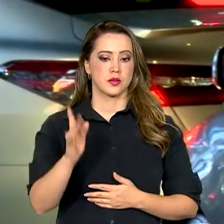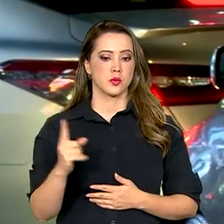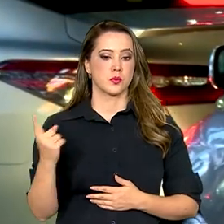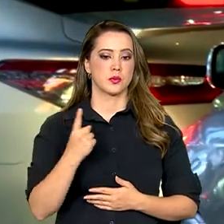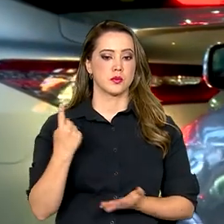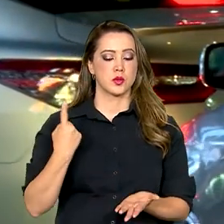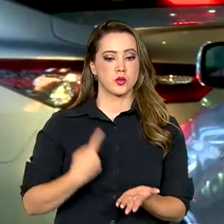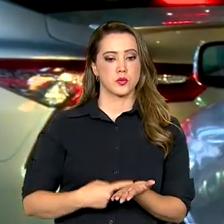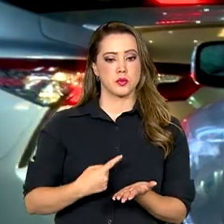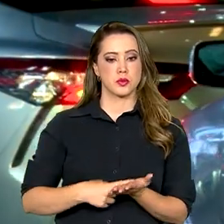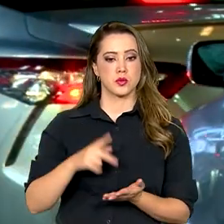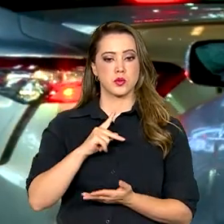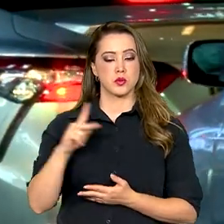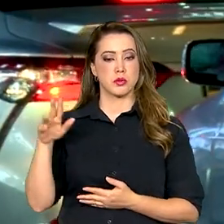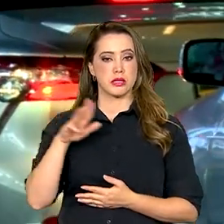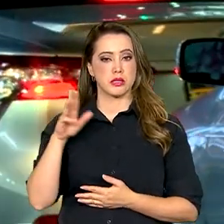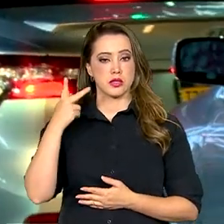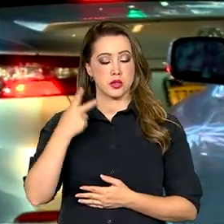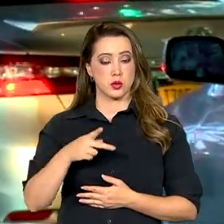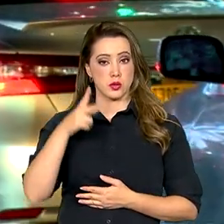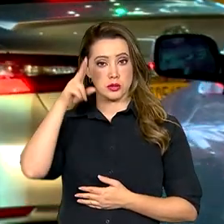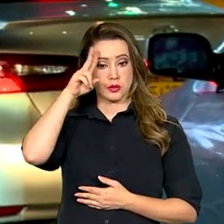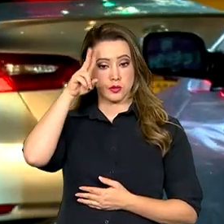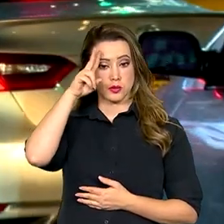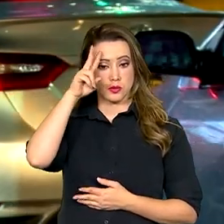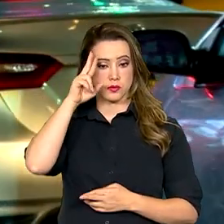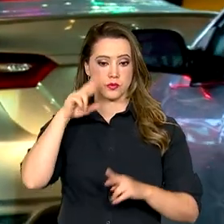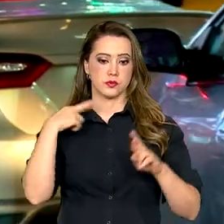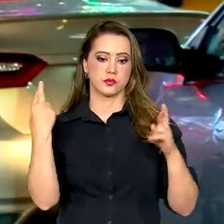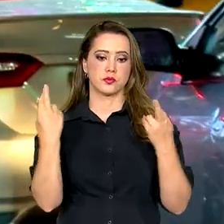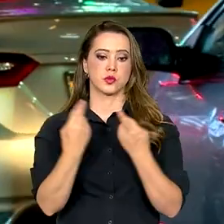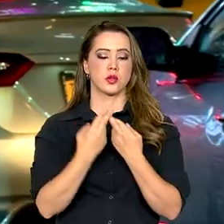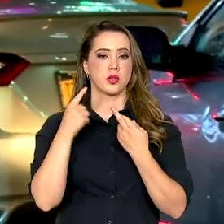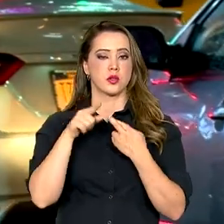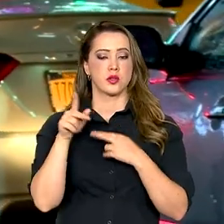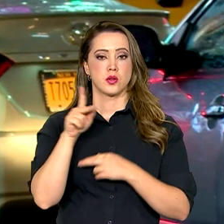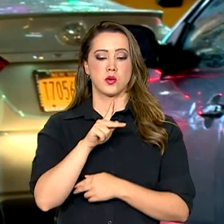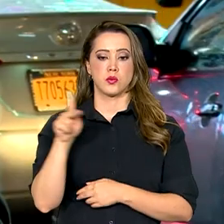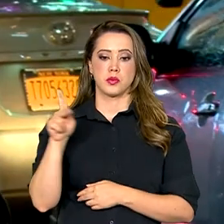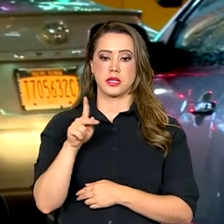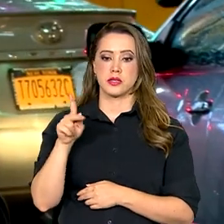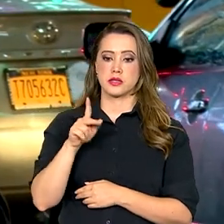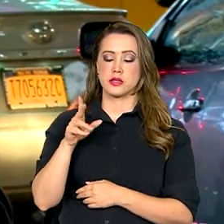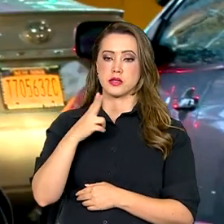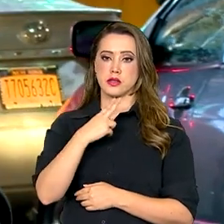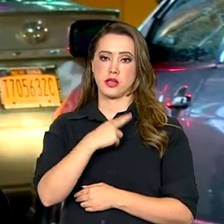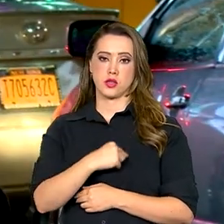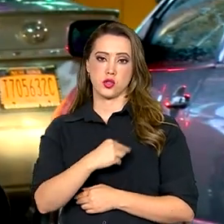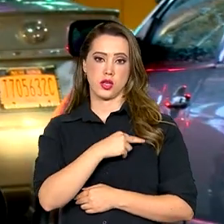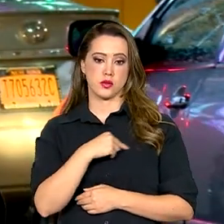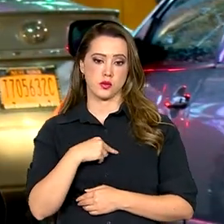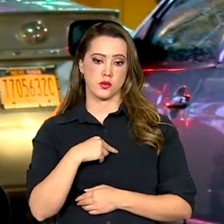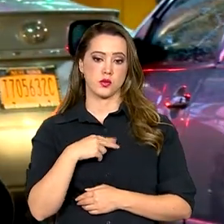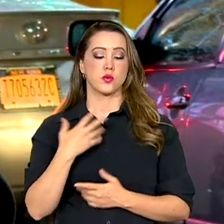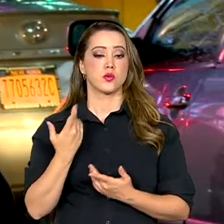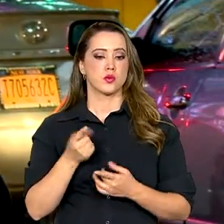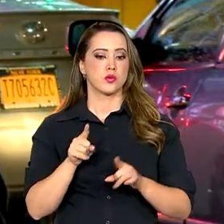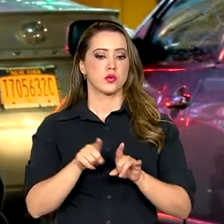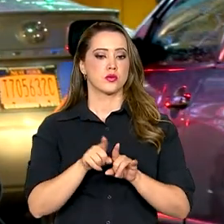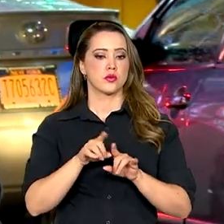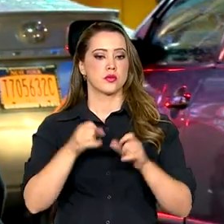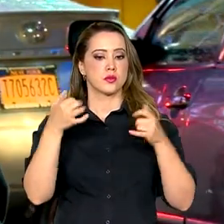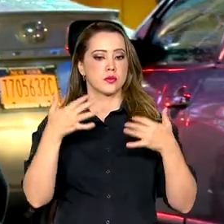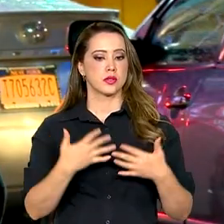primeiro compromisso do presidente Lula nesta segunda-feira foi uma reunião com o presidente da Suíça, Alain Berset. Eles falaram